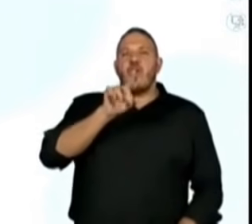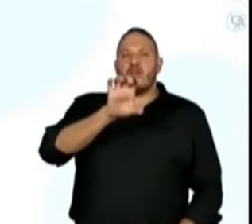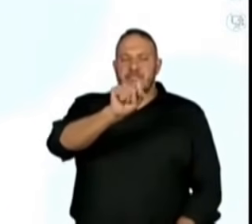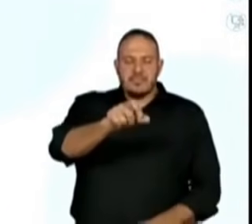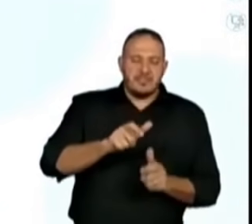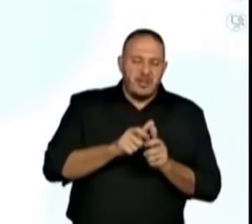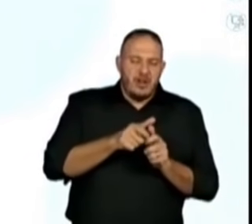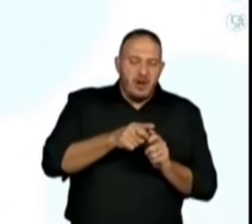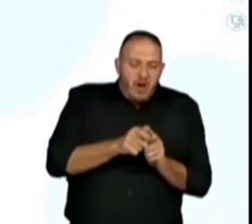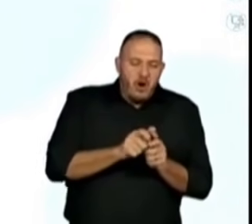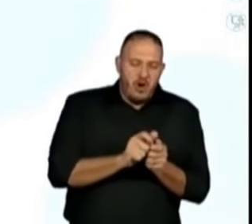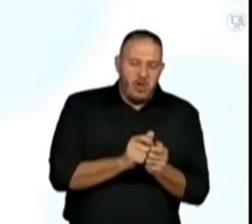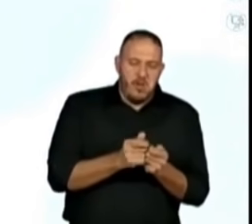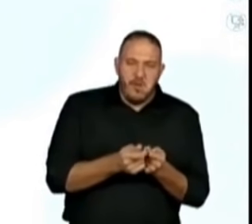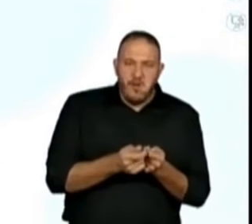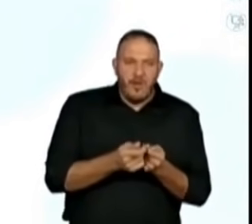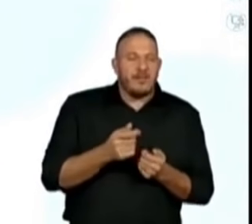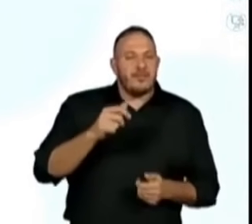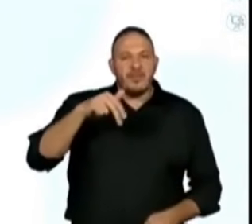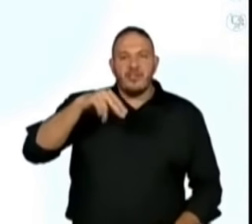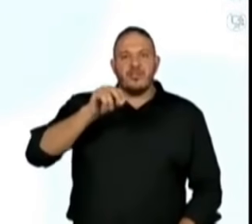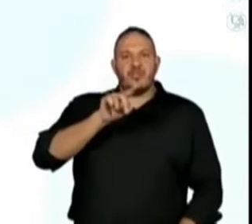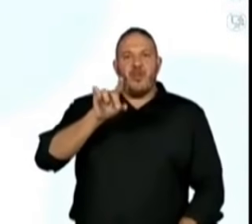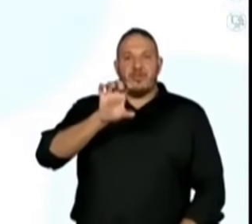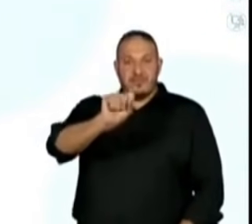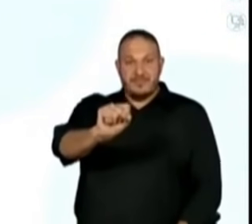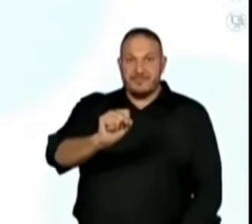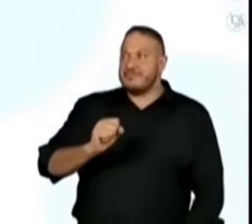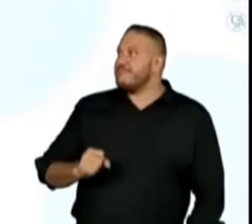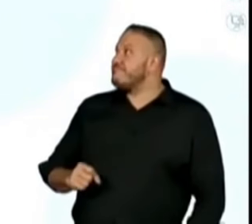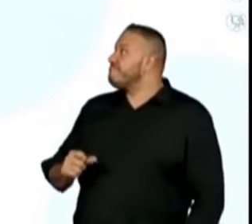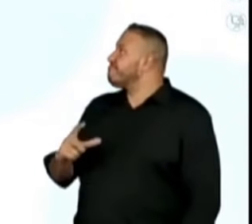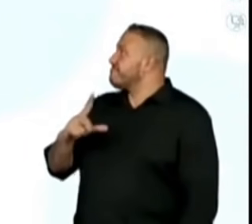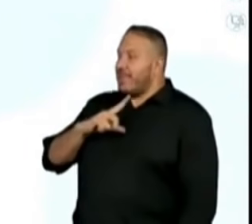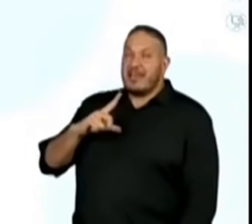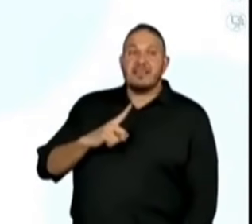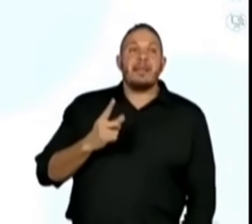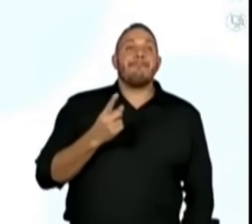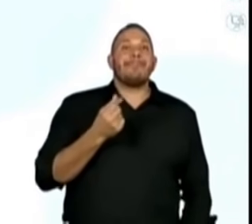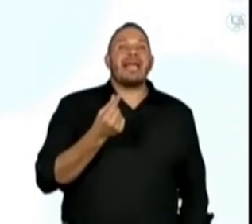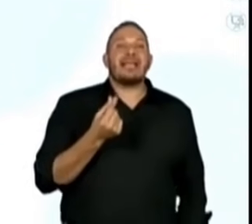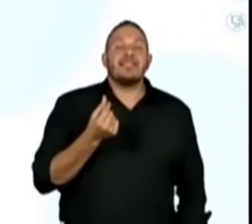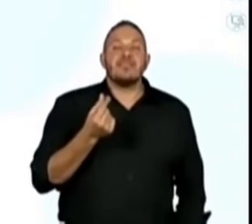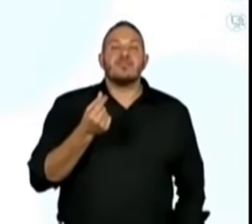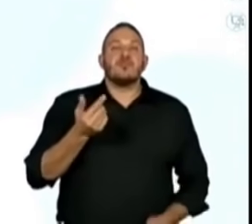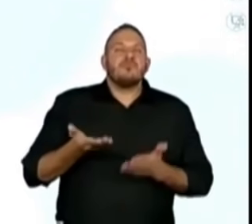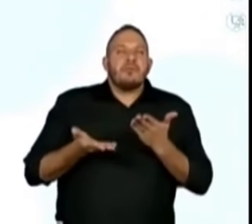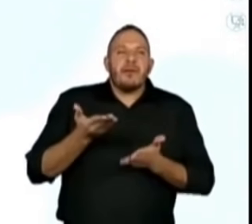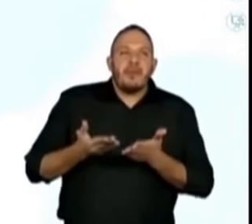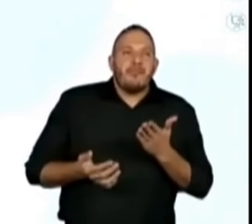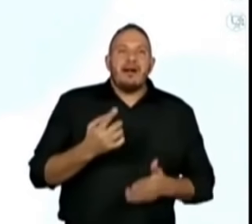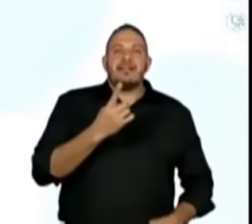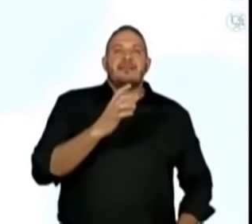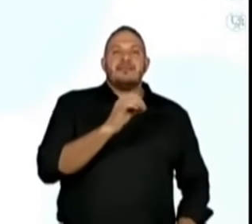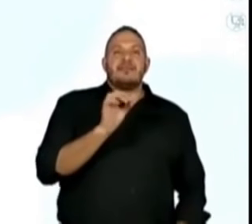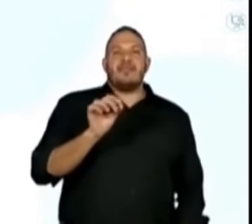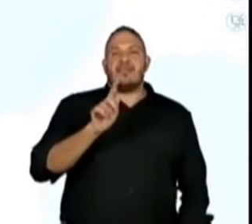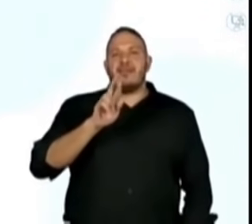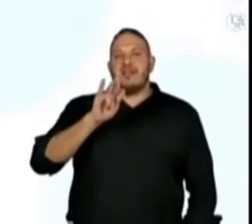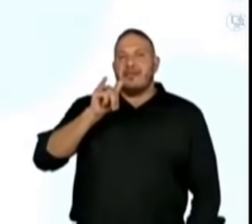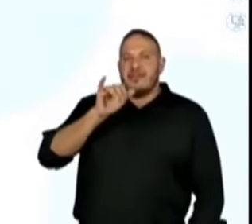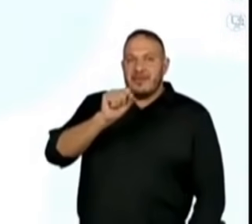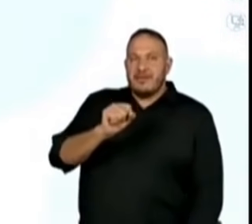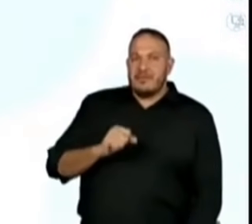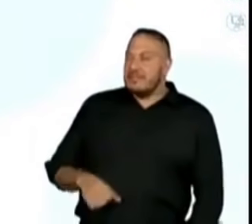nozes aqui? Nozes. Aqui eu tenho o preço por grama, né? Por 100 gramas. E aqui o